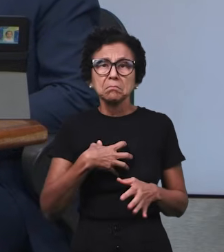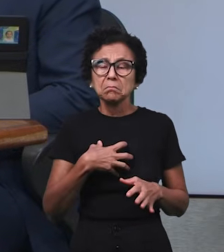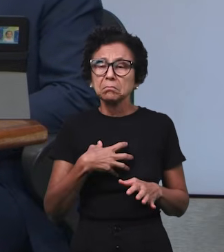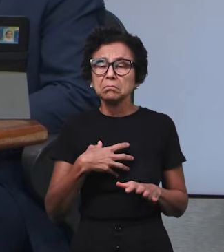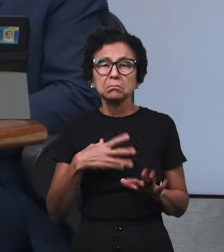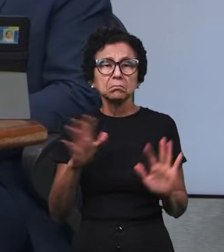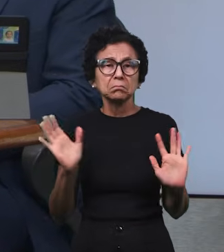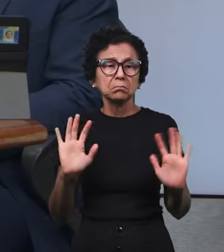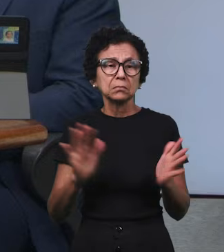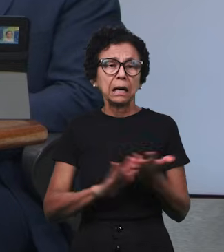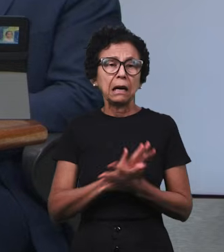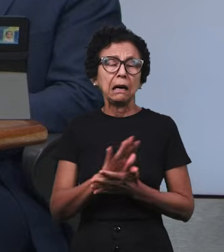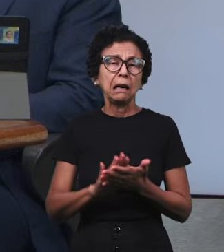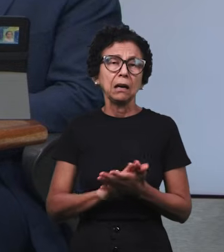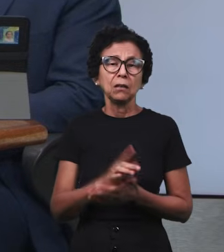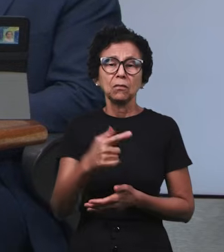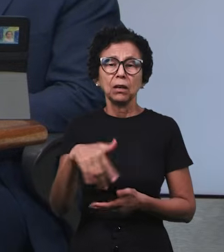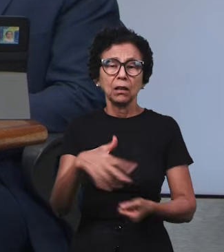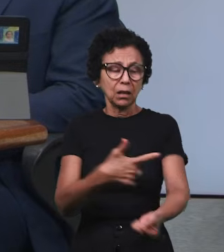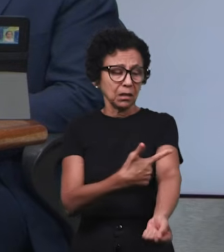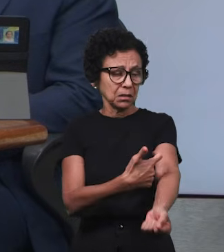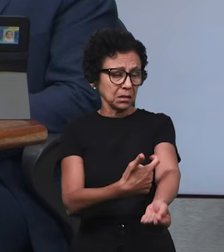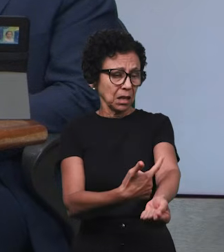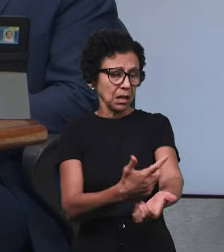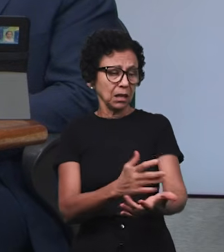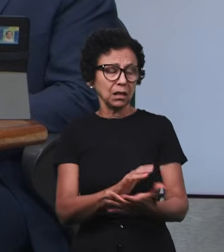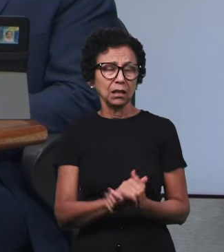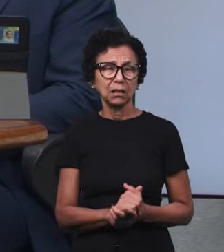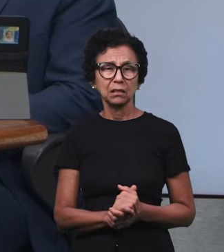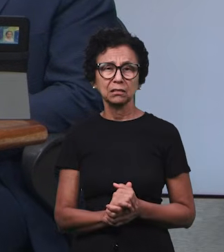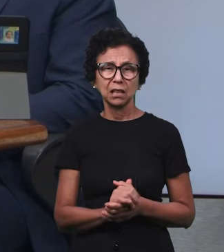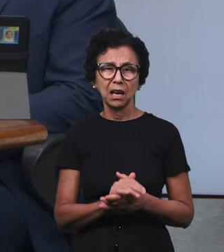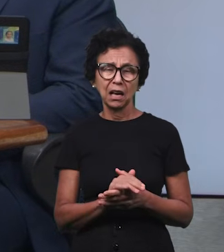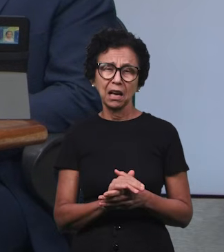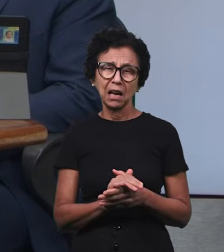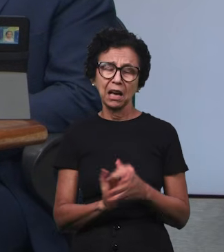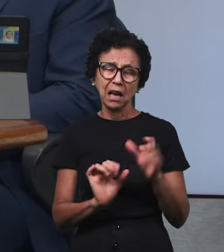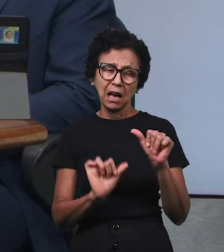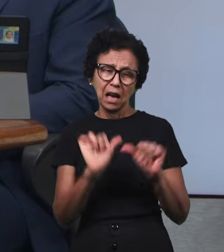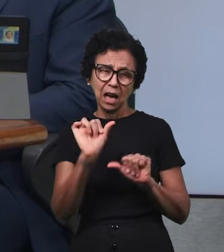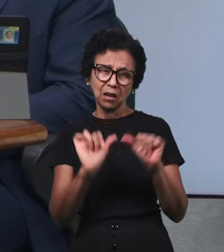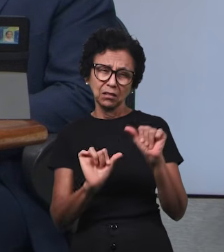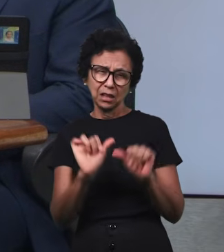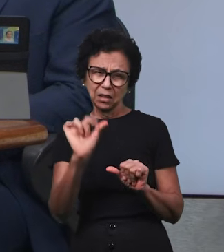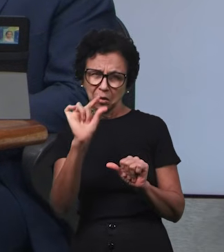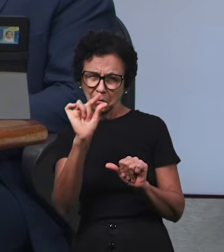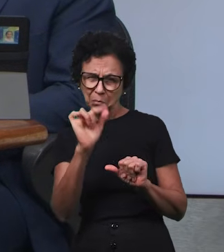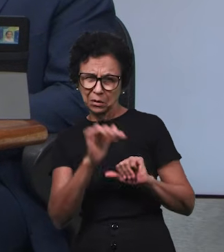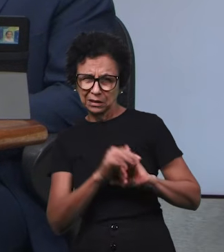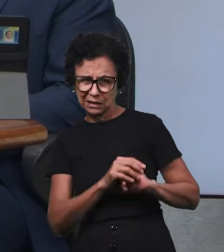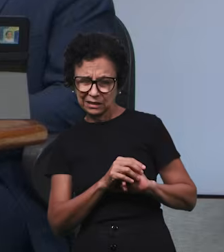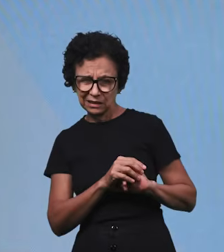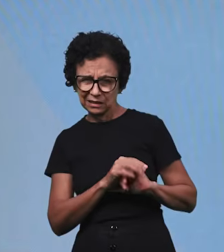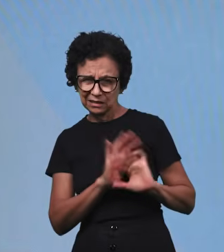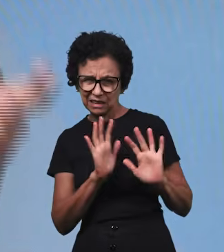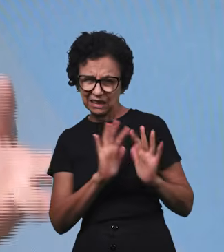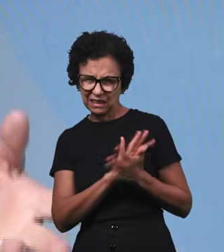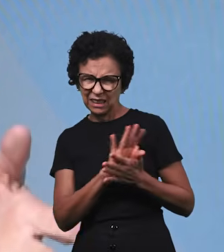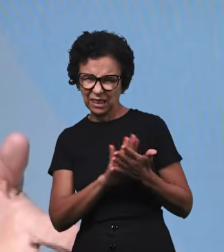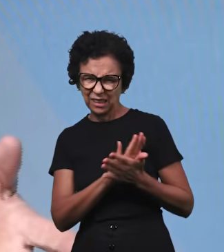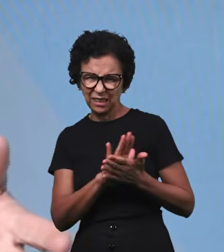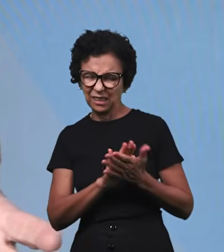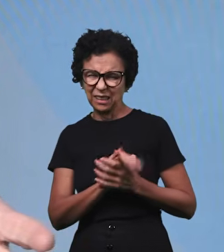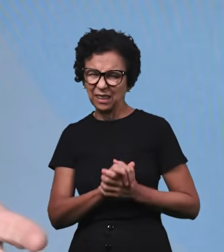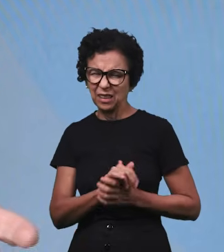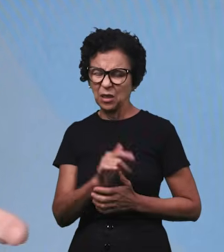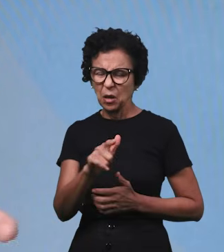um exame de rotina, vê que está lá alterado, não dá muita atenção, ou então o médico até detecta, orienta, o outro